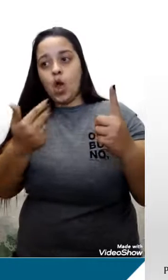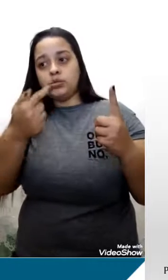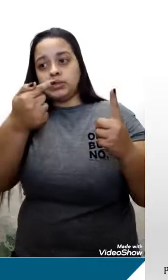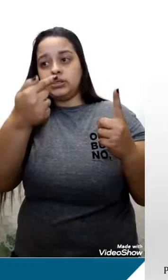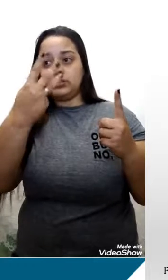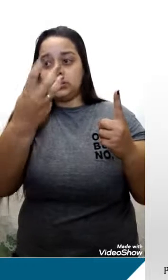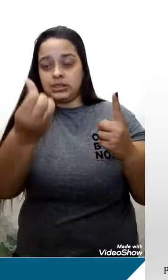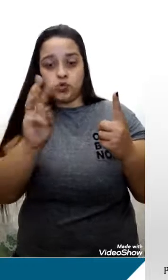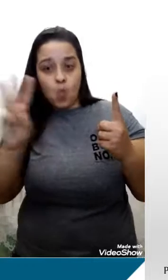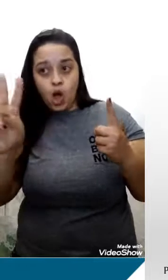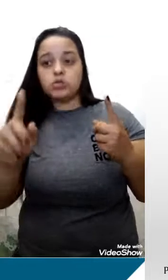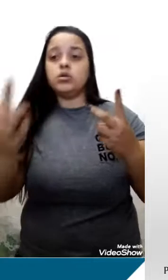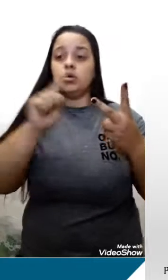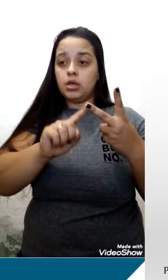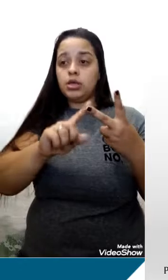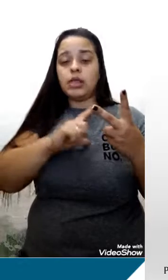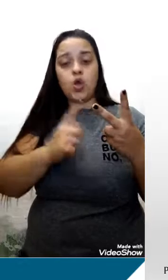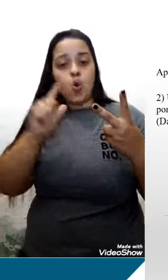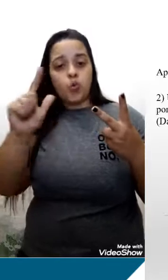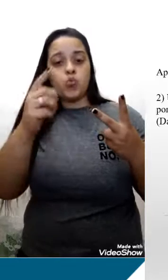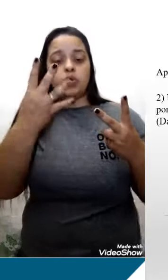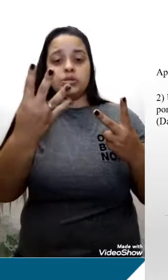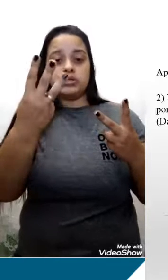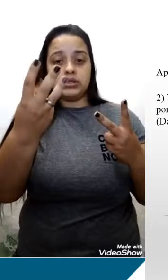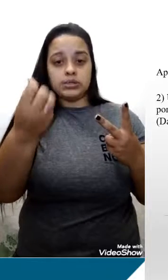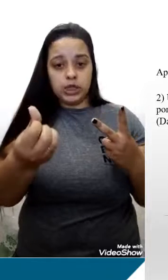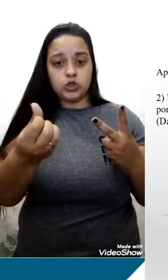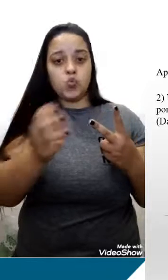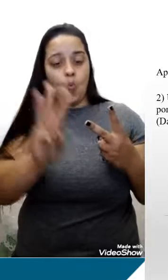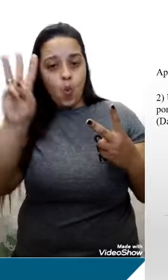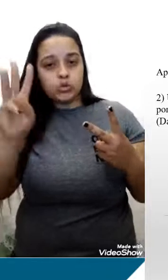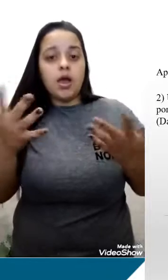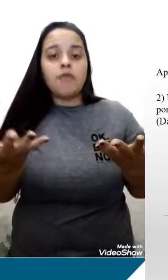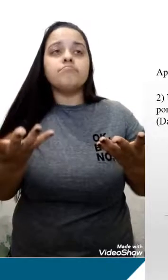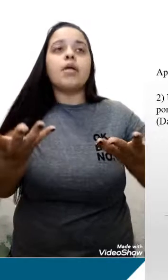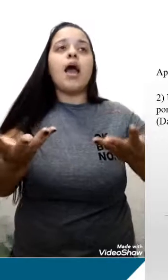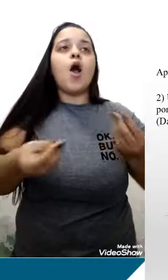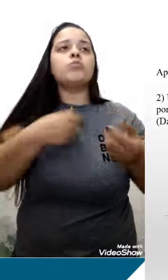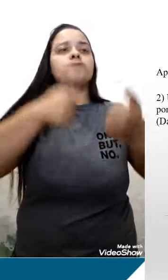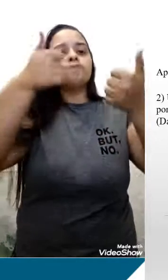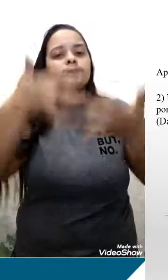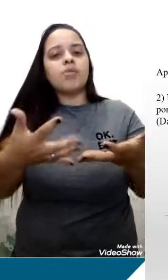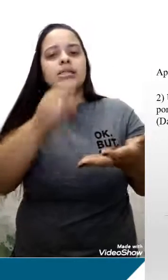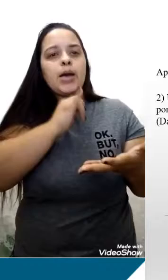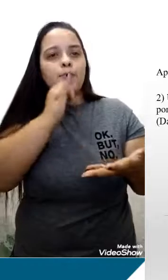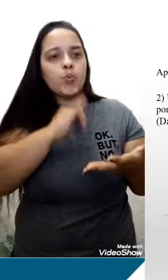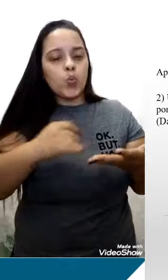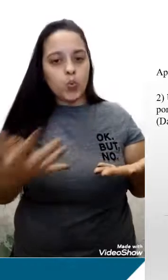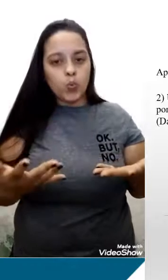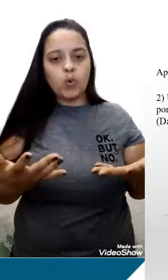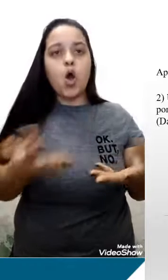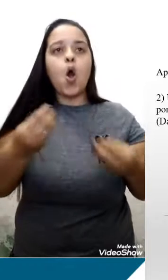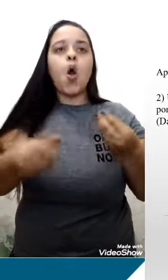é igual a 746 watts. Bom, vamos falar então sobre um exemplo, né? Vamos dar